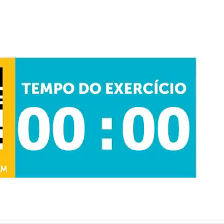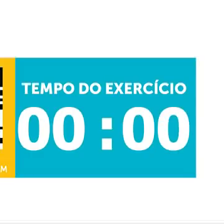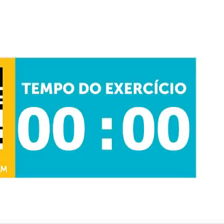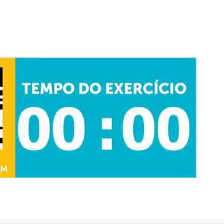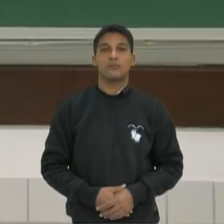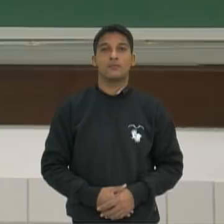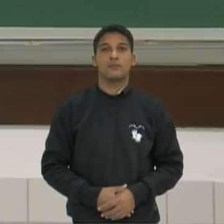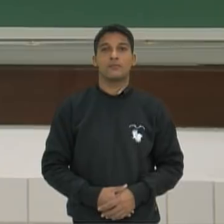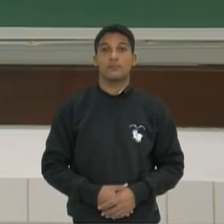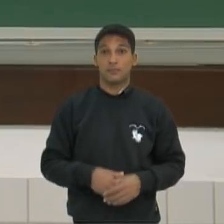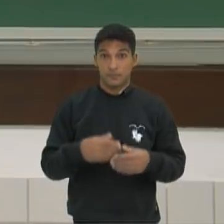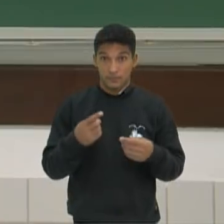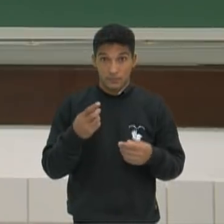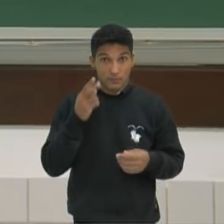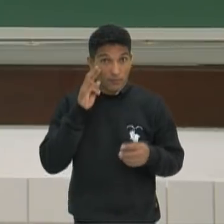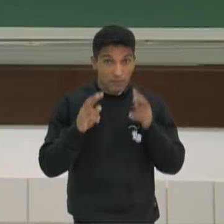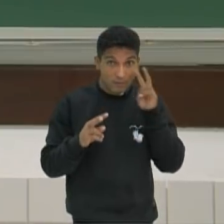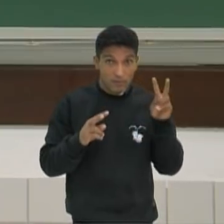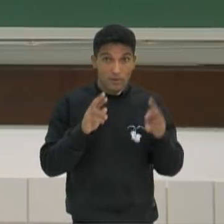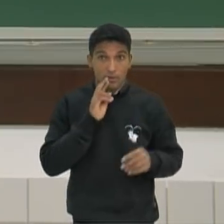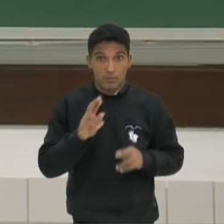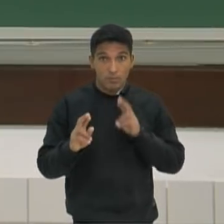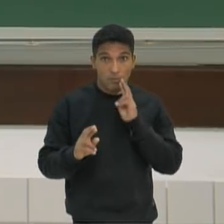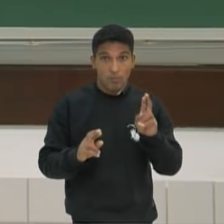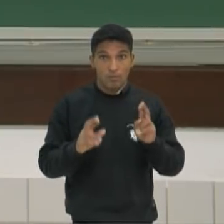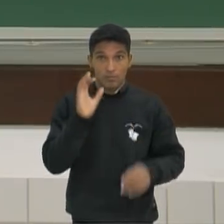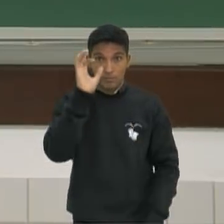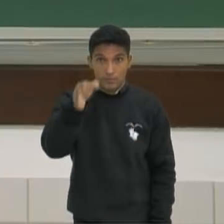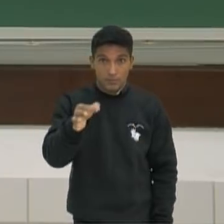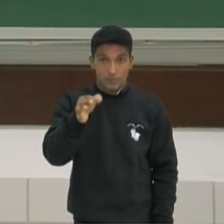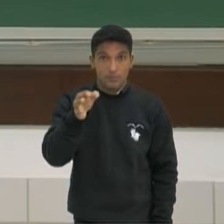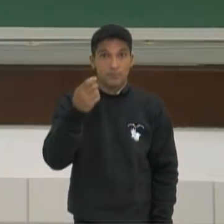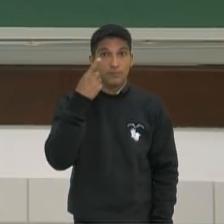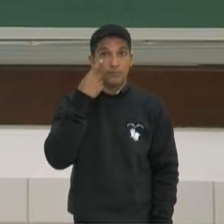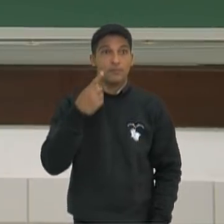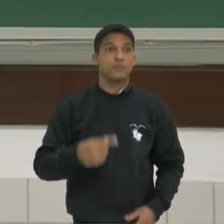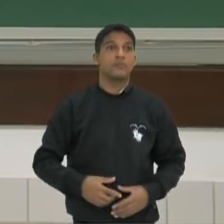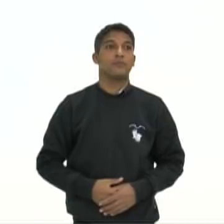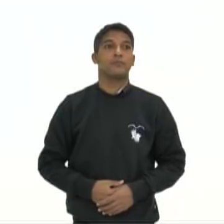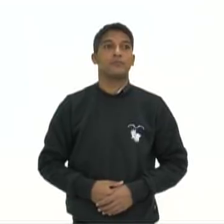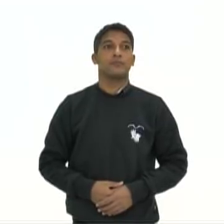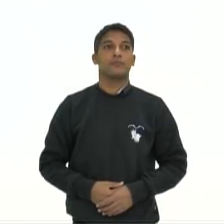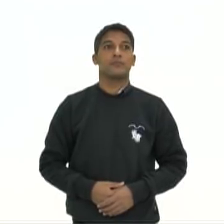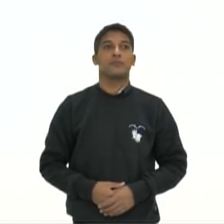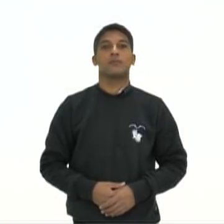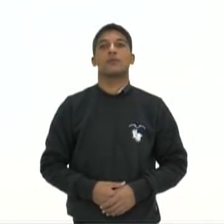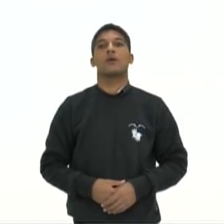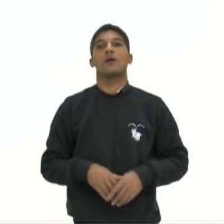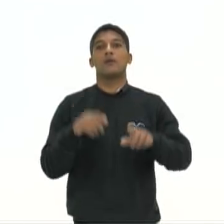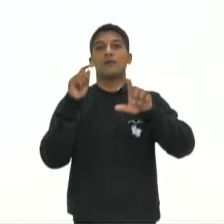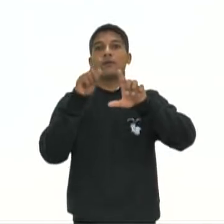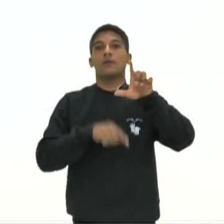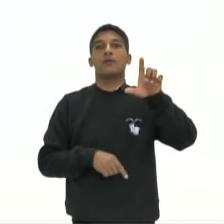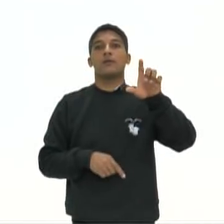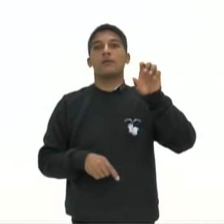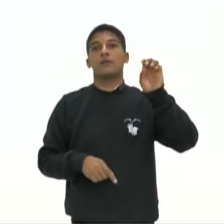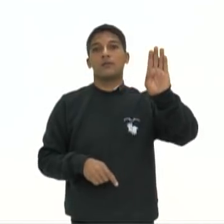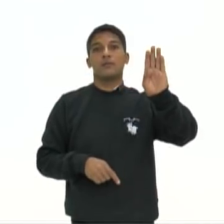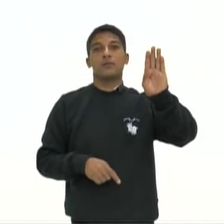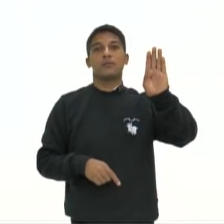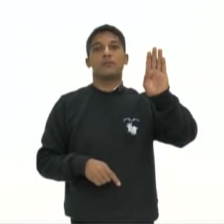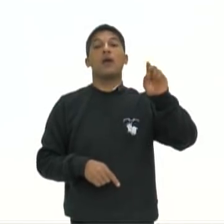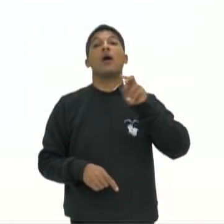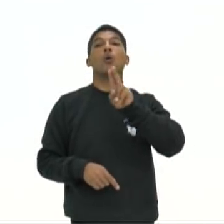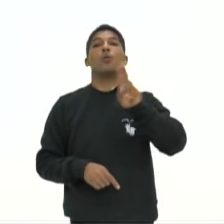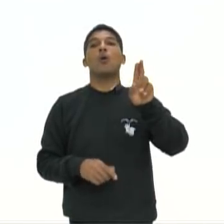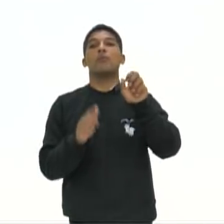Vamos ver qual é a resposta correta da nossa atividade? Bom, a resposta correta o nome desse